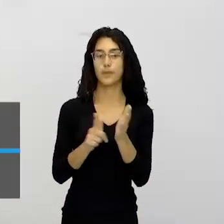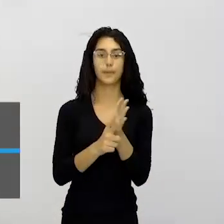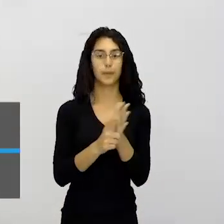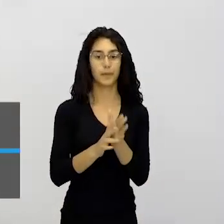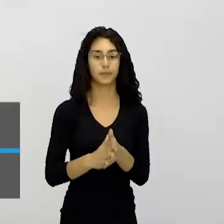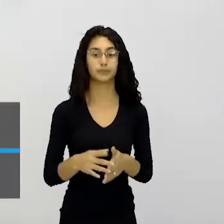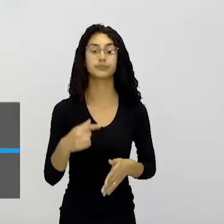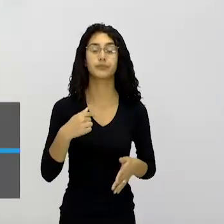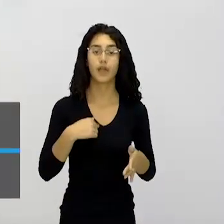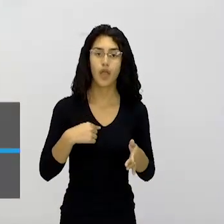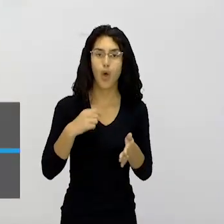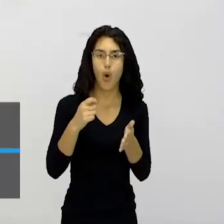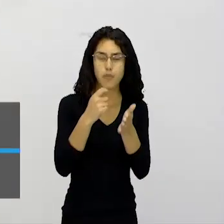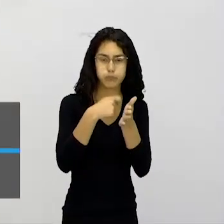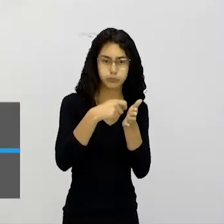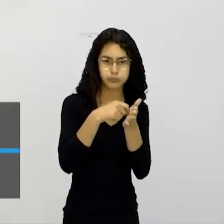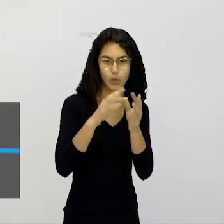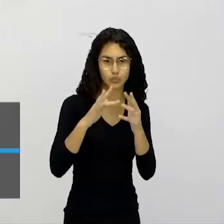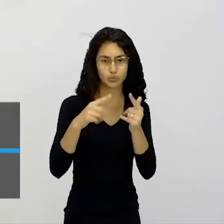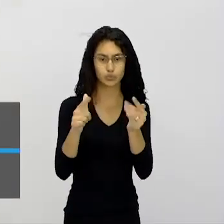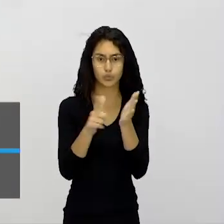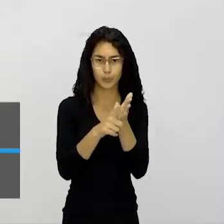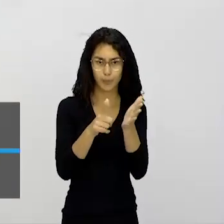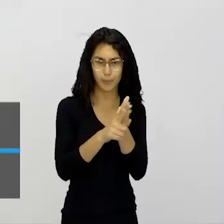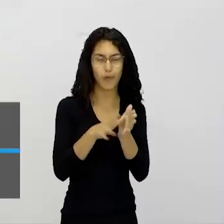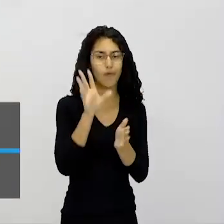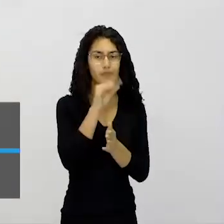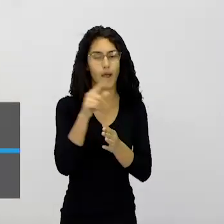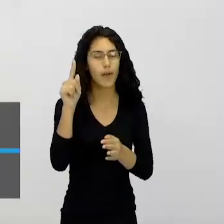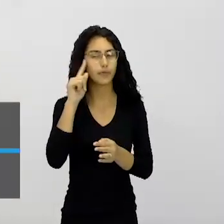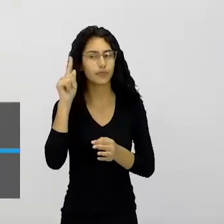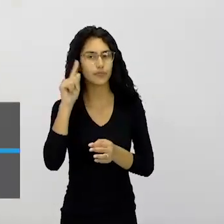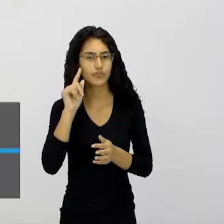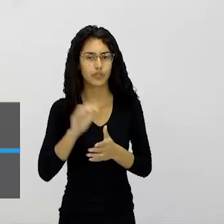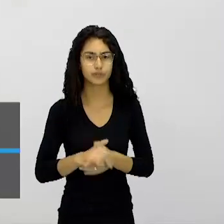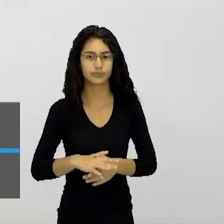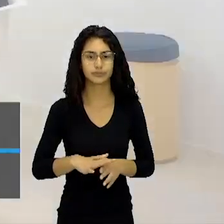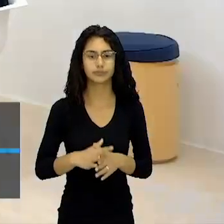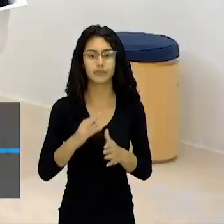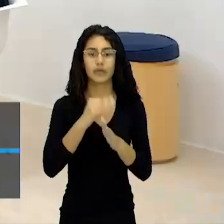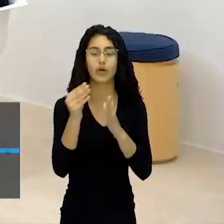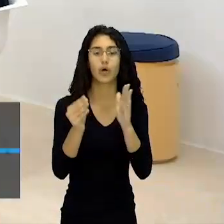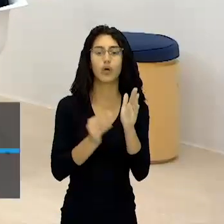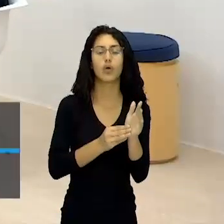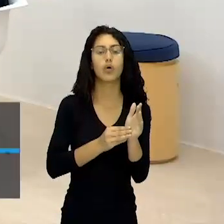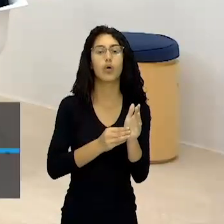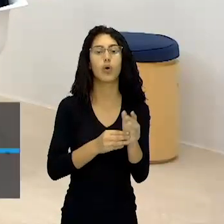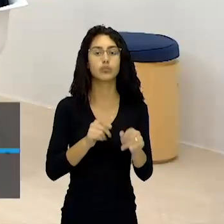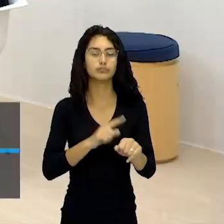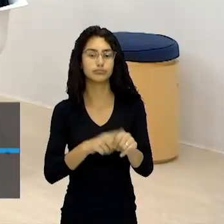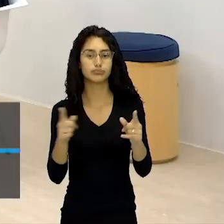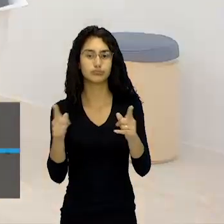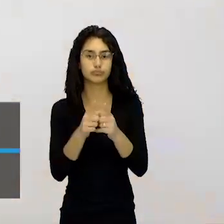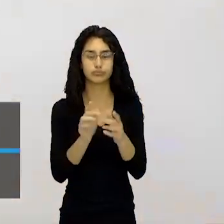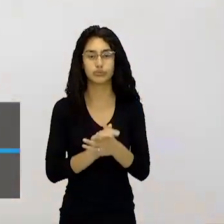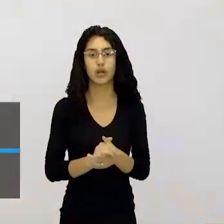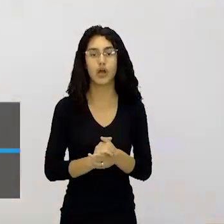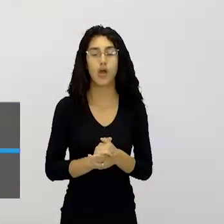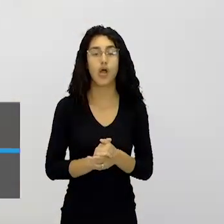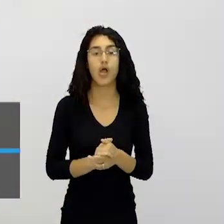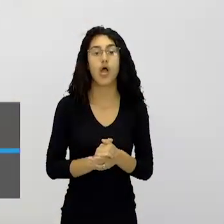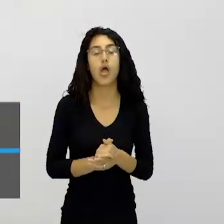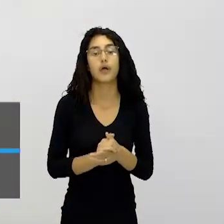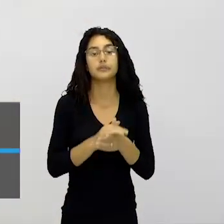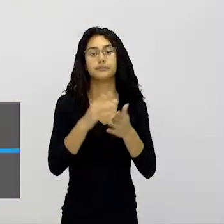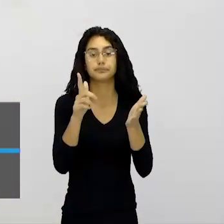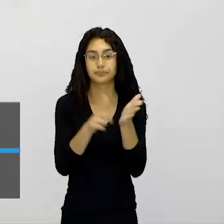E eu coloco tudo no papel que eu tenho que falar e pensando no dia. Você colocou a curto prazo. Então eu coloco no dia o que eu